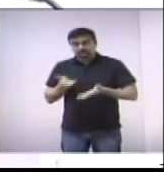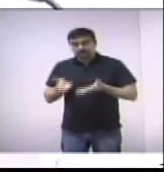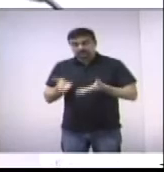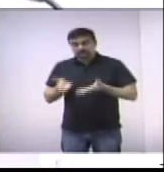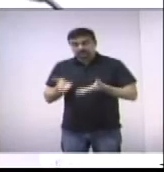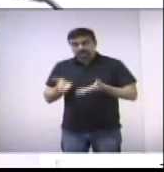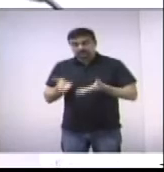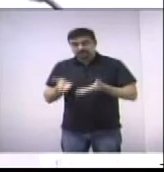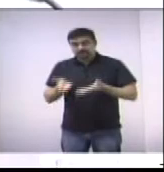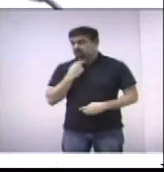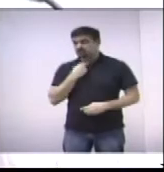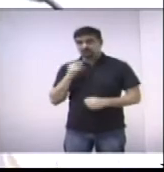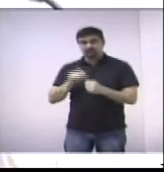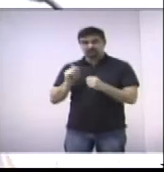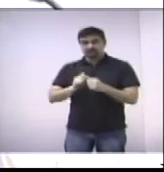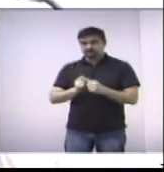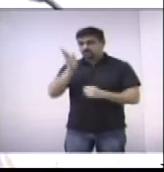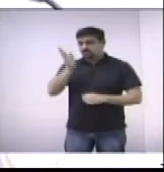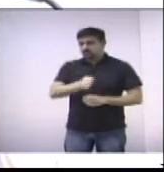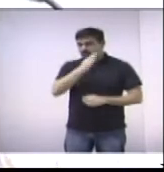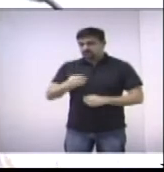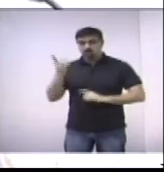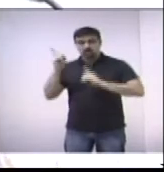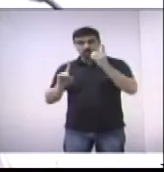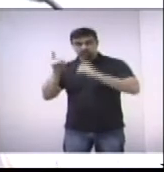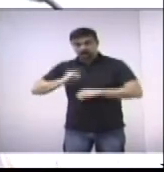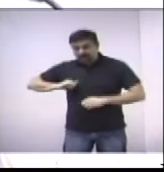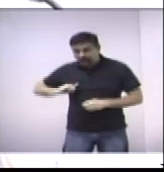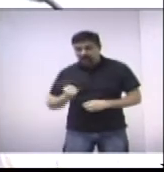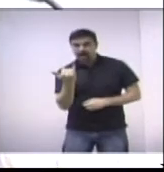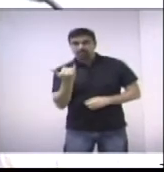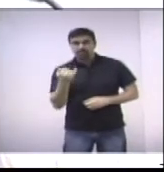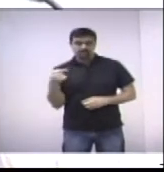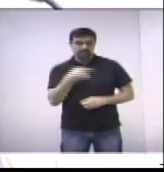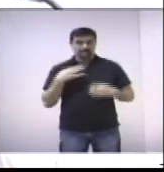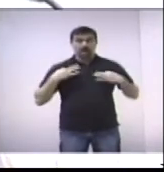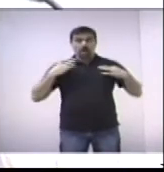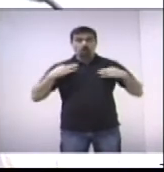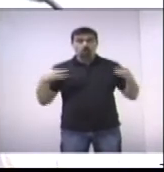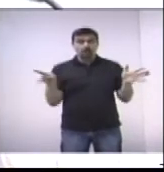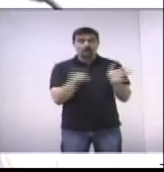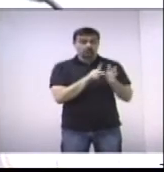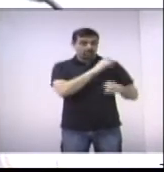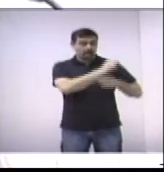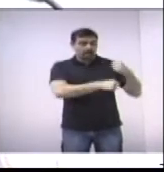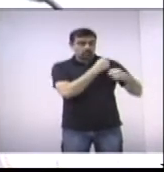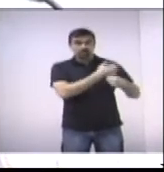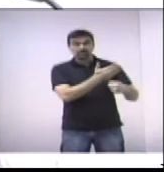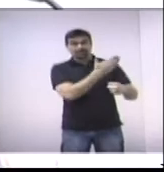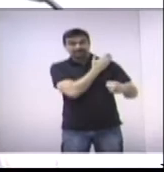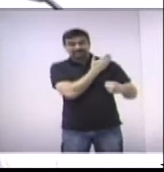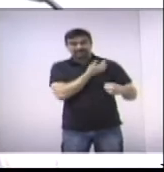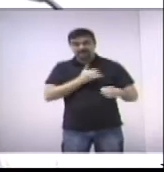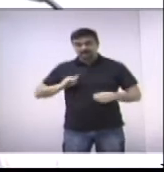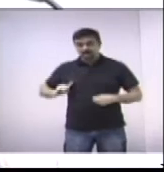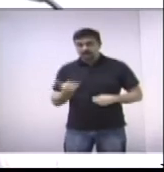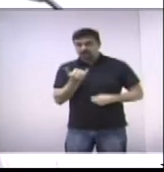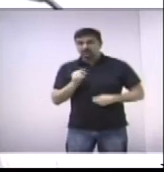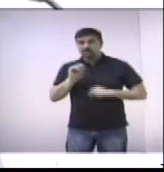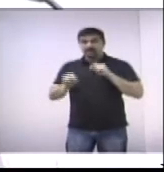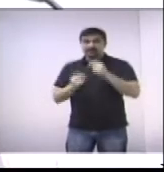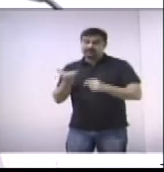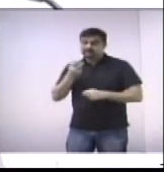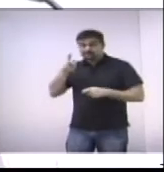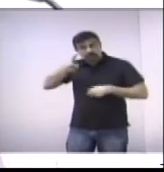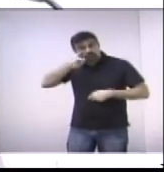deixar a população sem o carnaval. Vamos aproveitar as fantasias do ano passado e promover algo nos bairros. Quem quiser pode